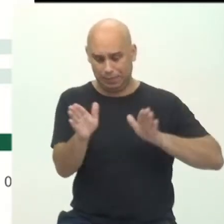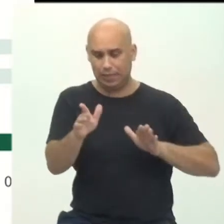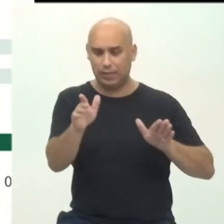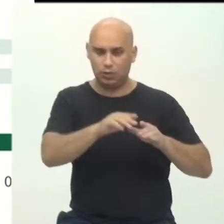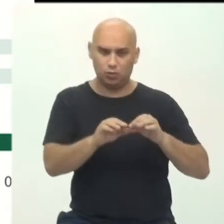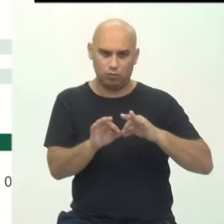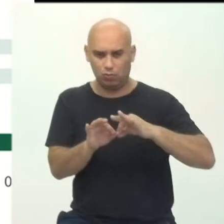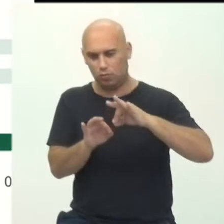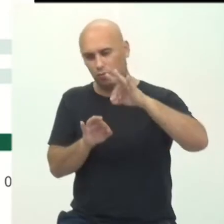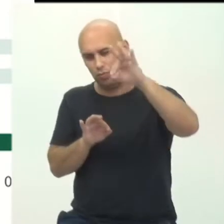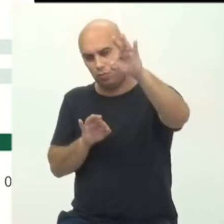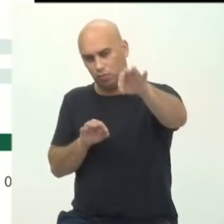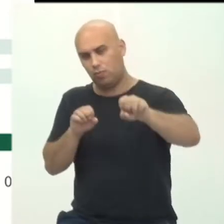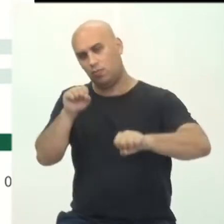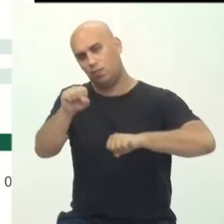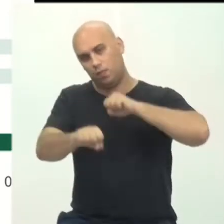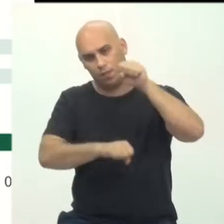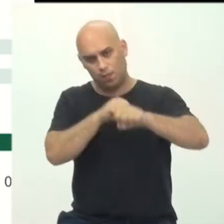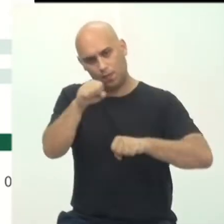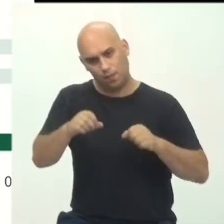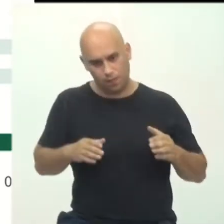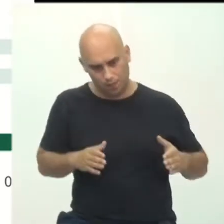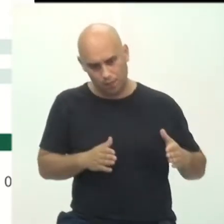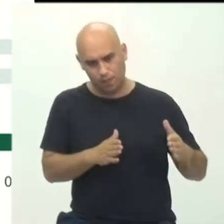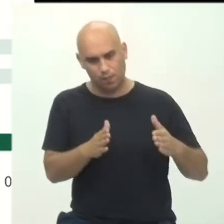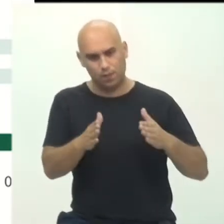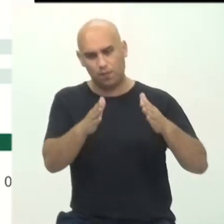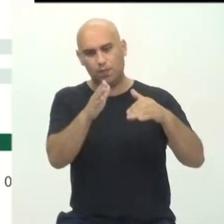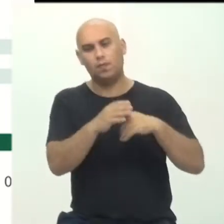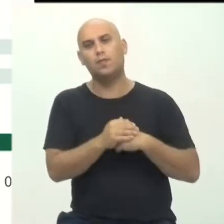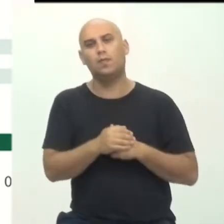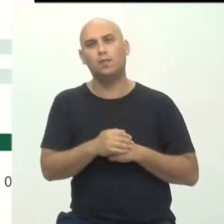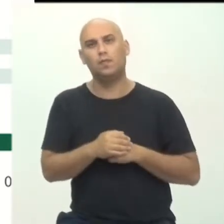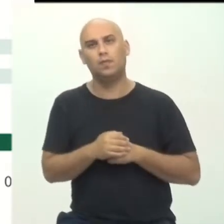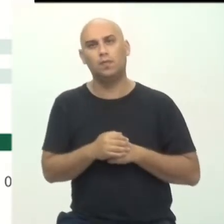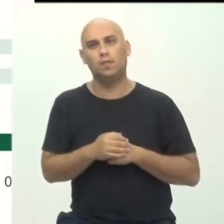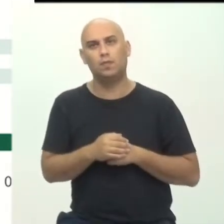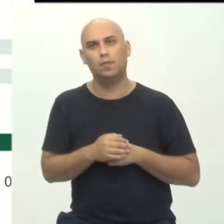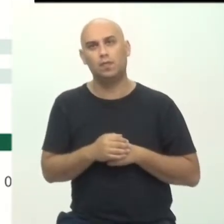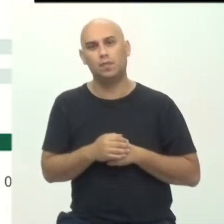ciclovia. Ok? Por gentileza, pode passar.